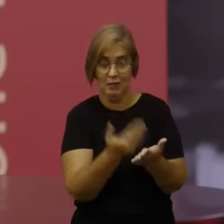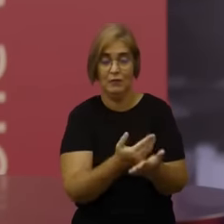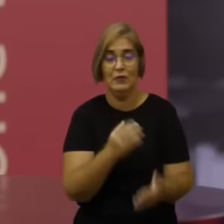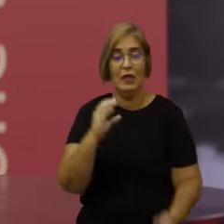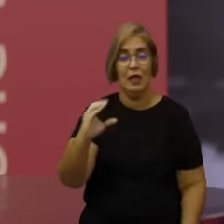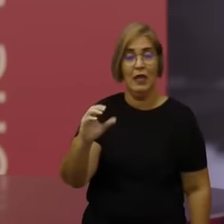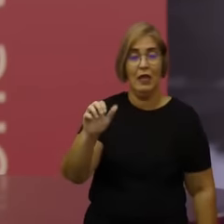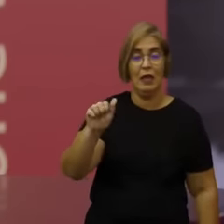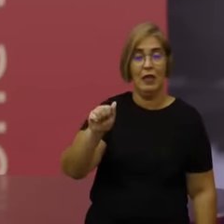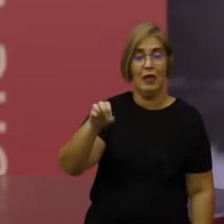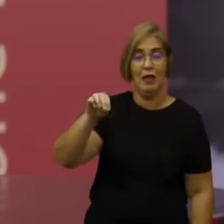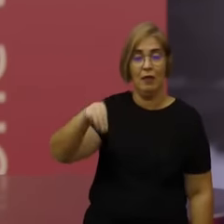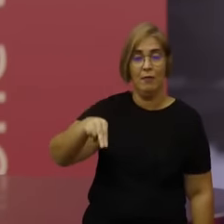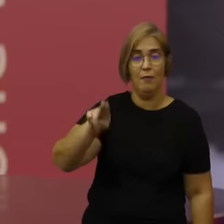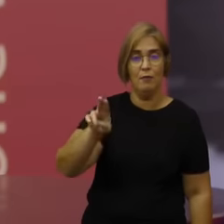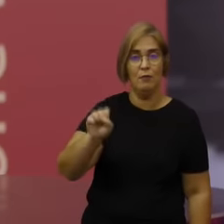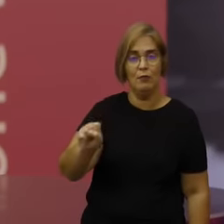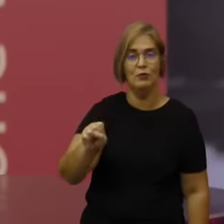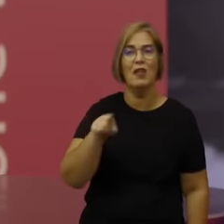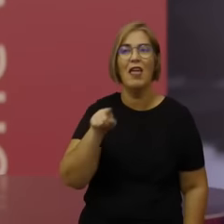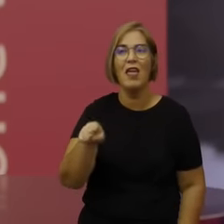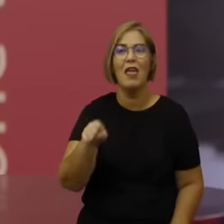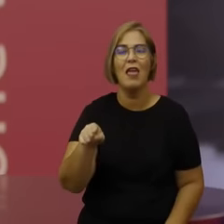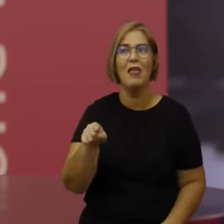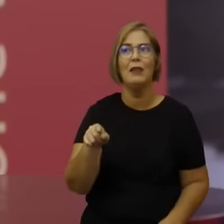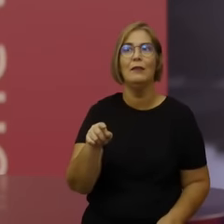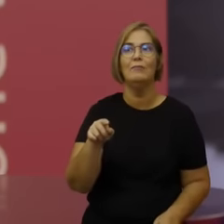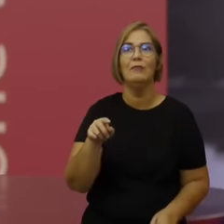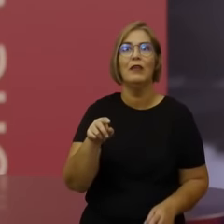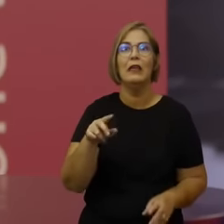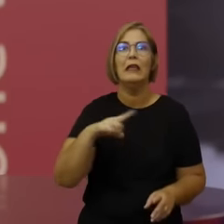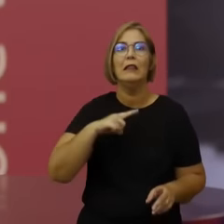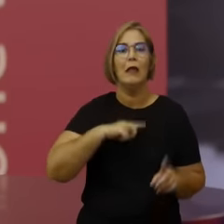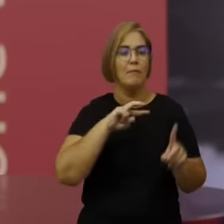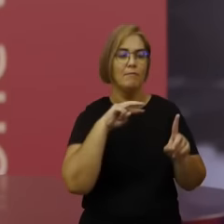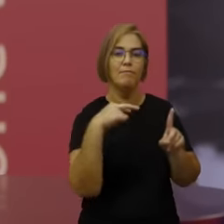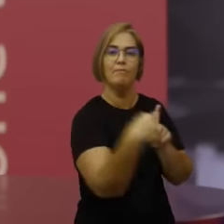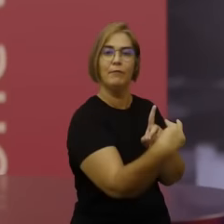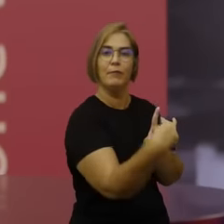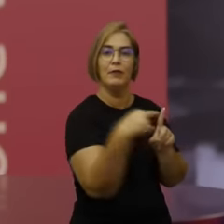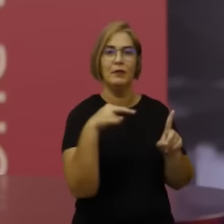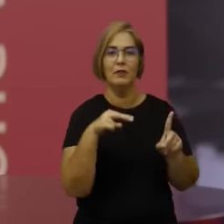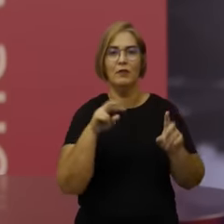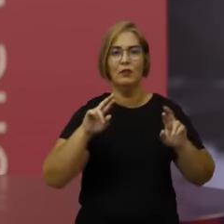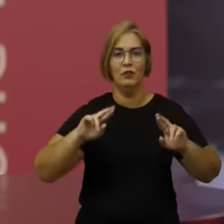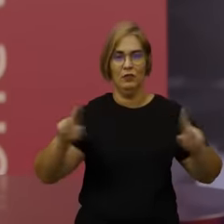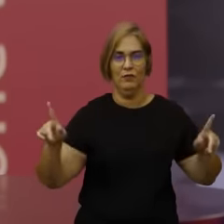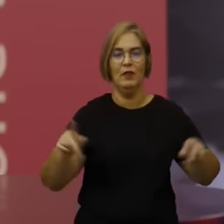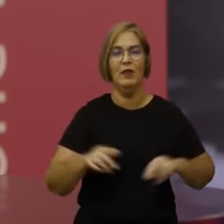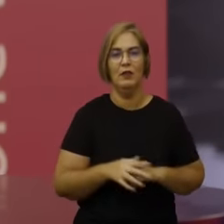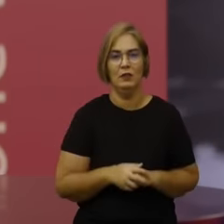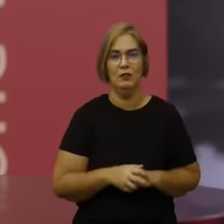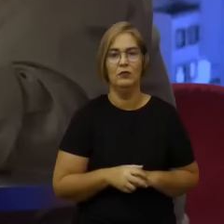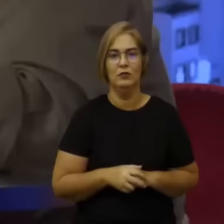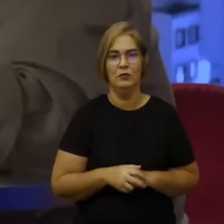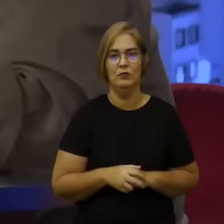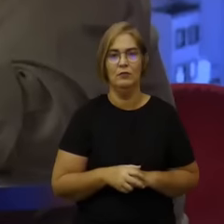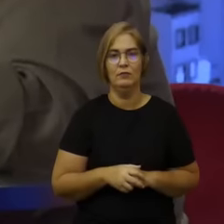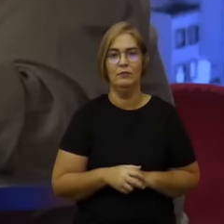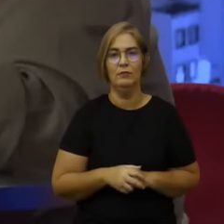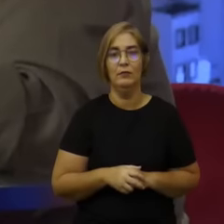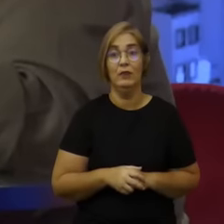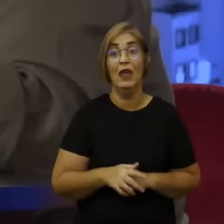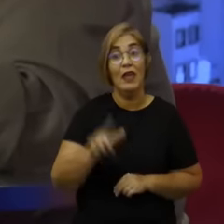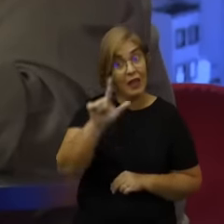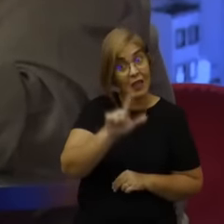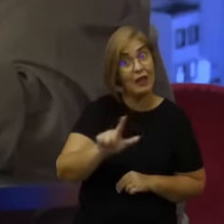tratando, eh, de perspectivas diferentes. Eh, eh, e sobretudo a literatura é